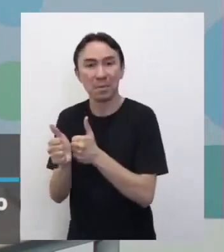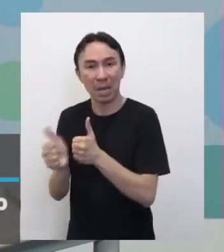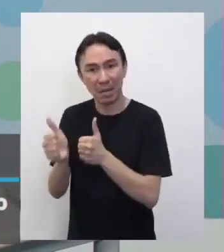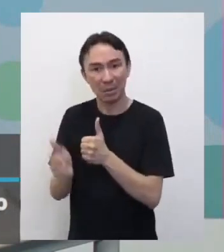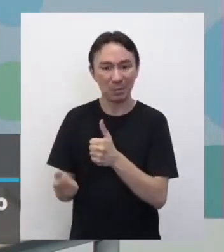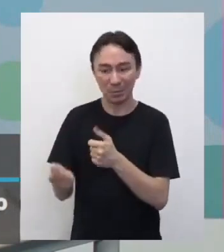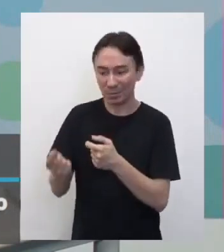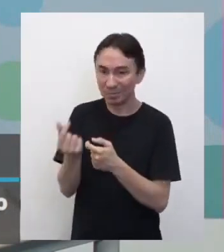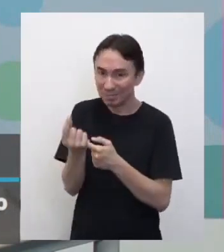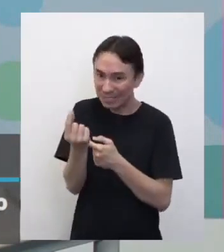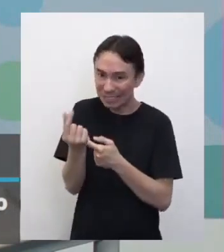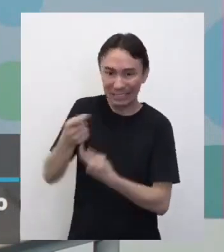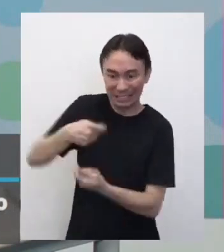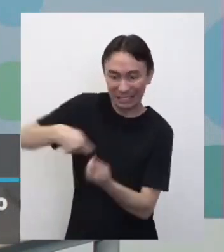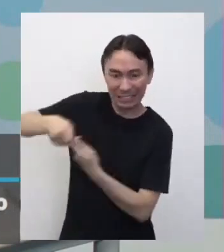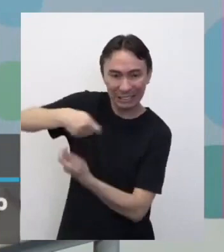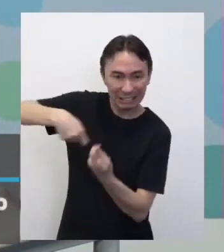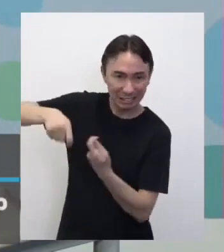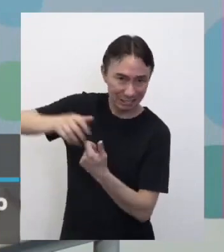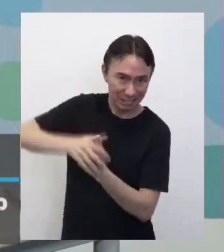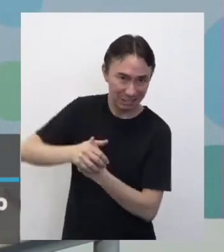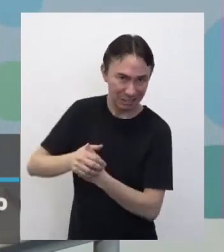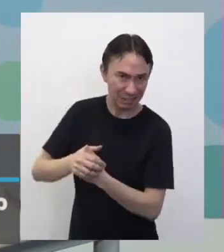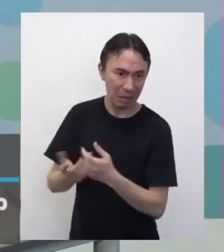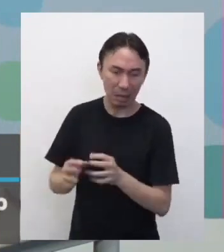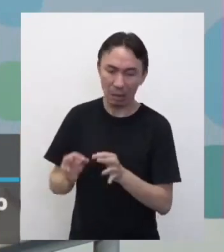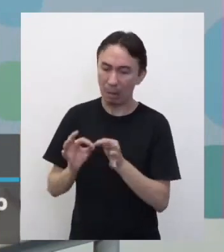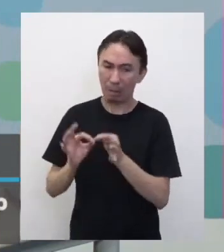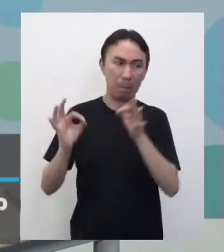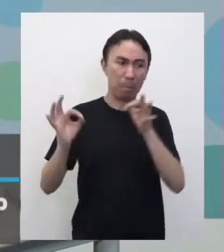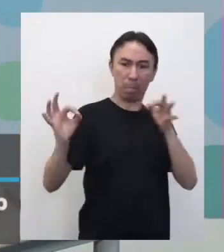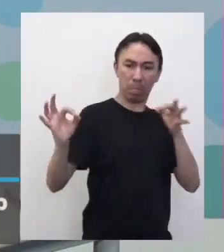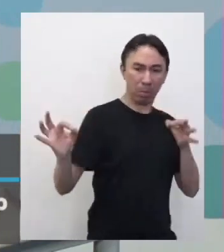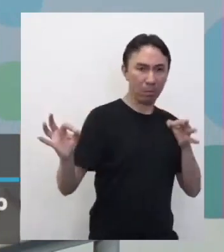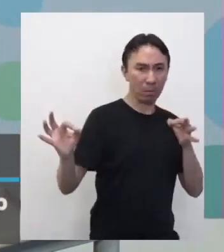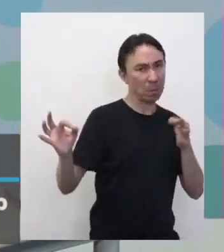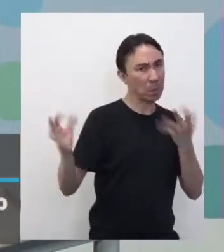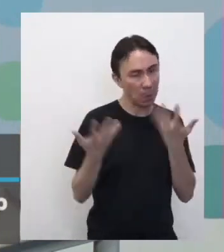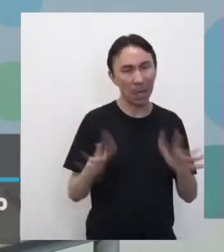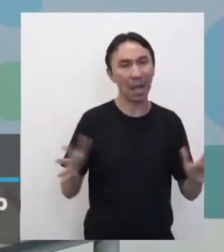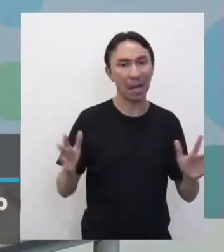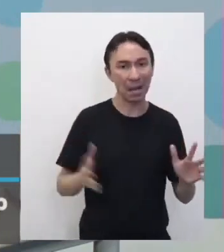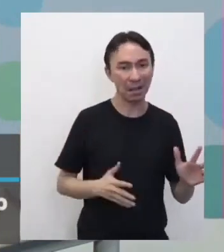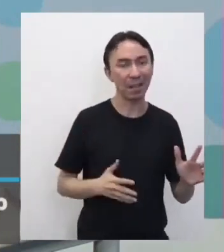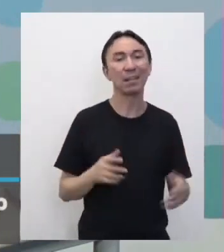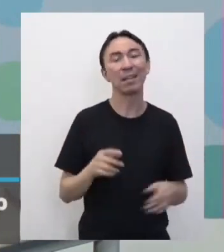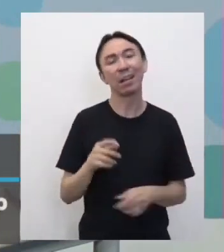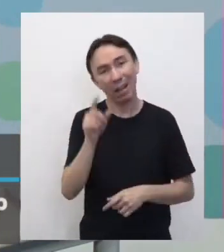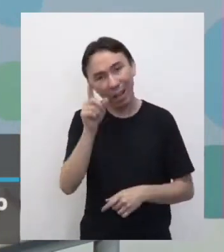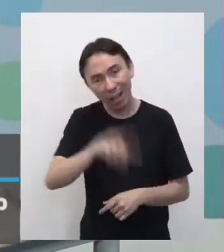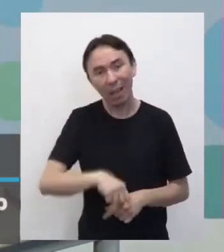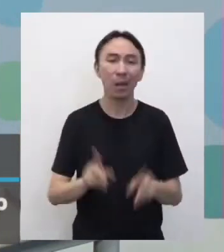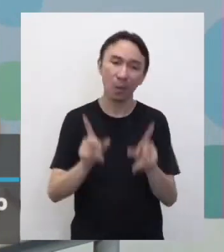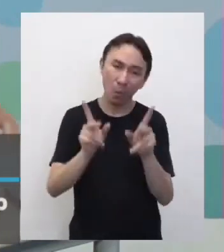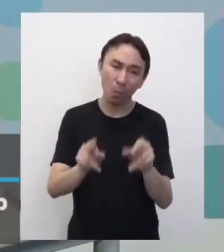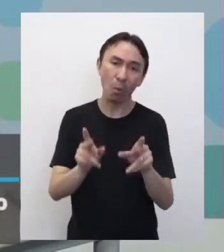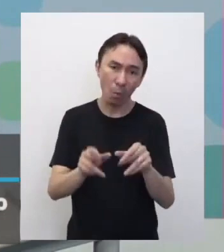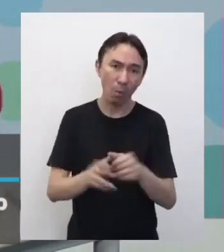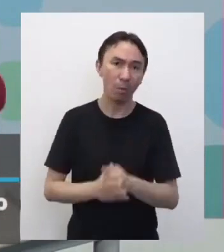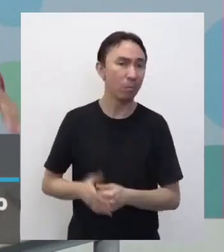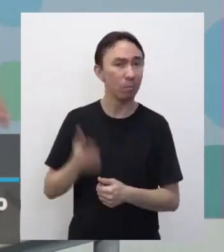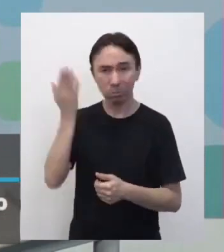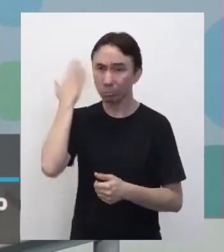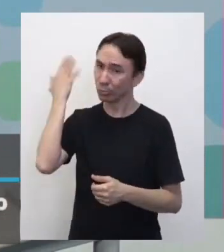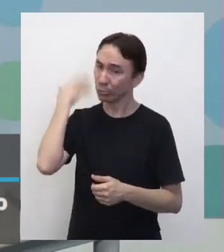muitos buscam, né, ninguém quer morar num lugar muito afastado, isso vem desse momento também, né, as pessoas buscando